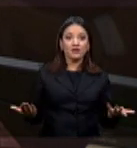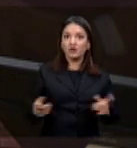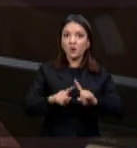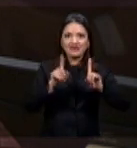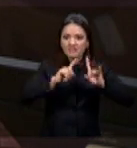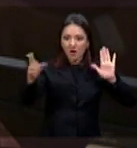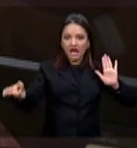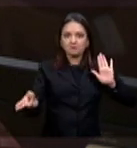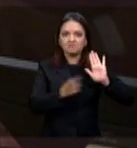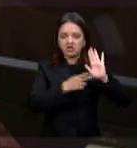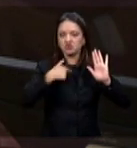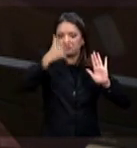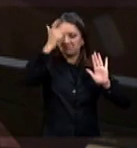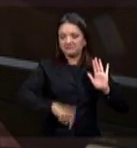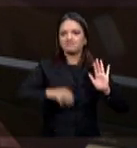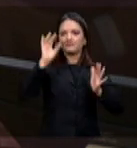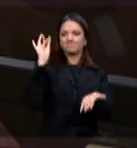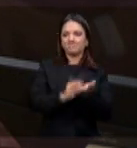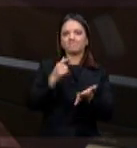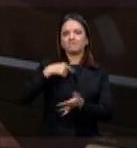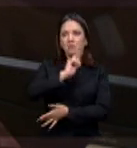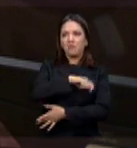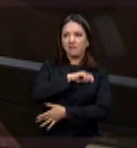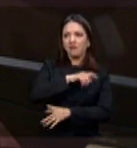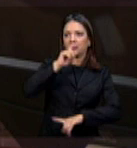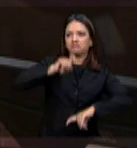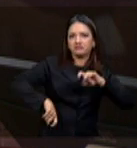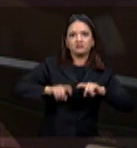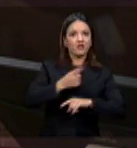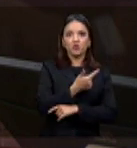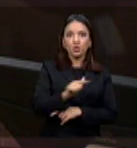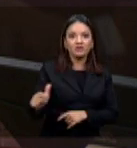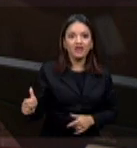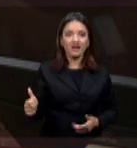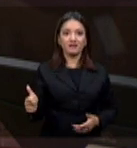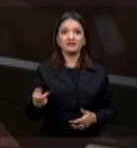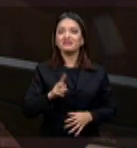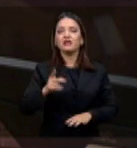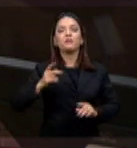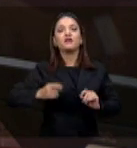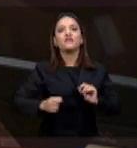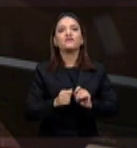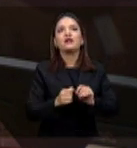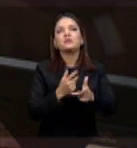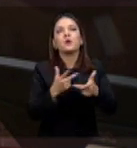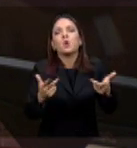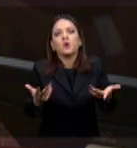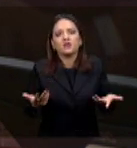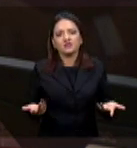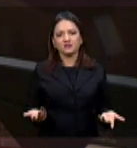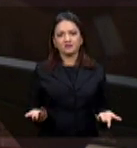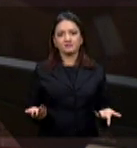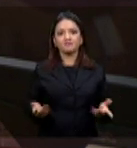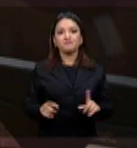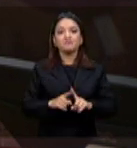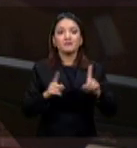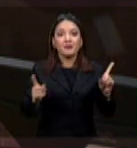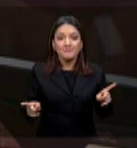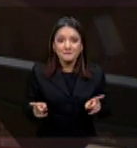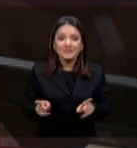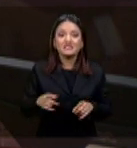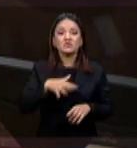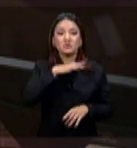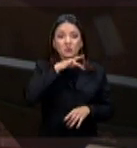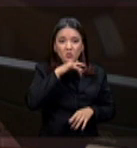faz com a própria filha, ah, mas eu não matei. É sempre um mecanismo muito perverso de se desculpar. E o pior é ver que esse mecanismo está enraizado